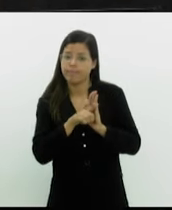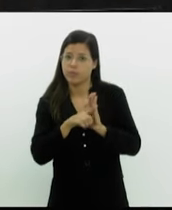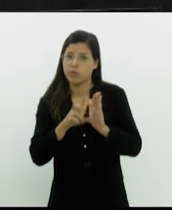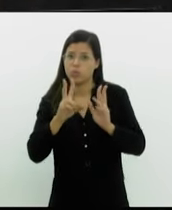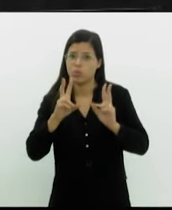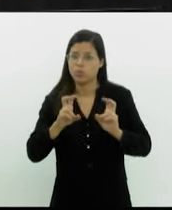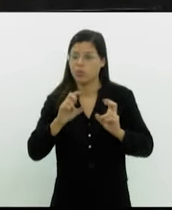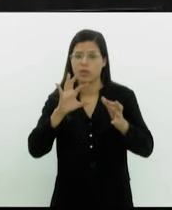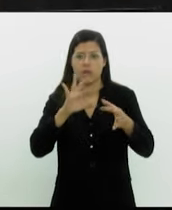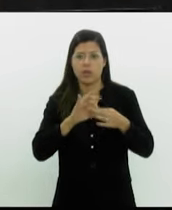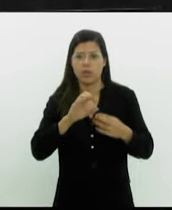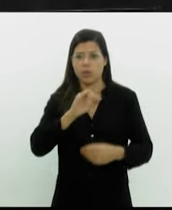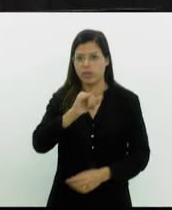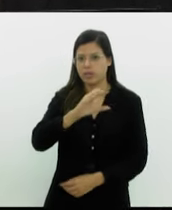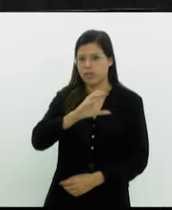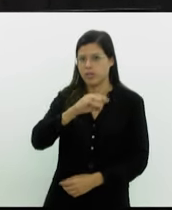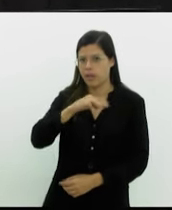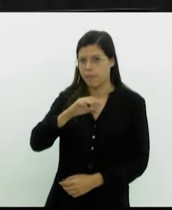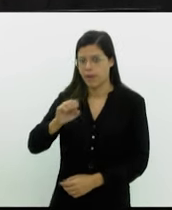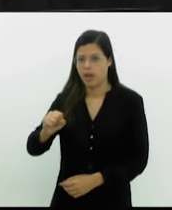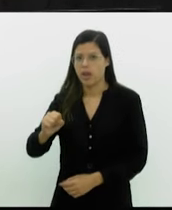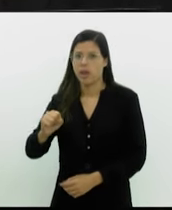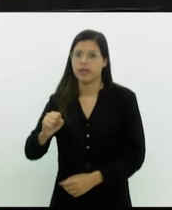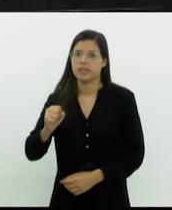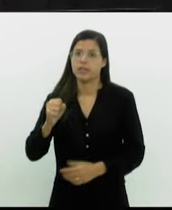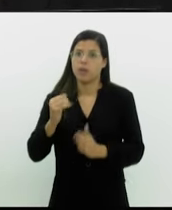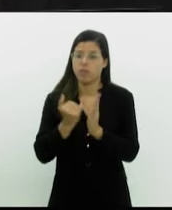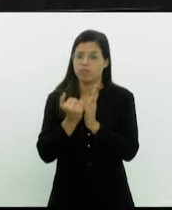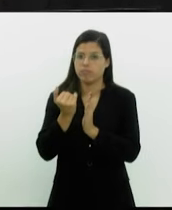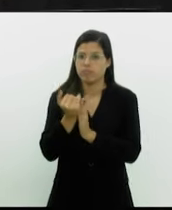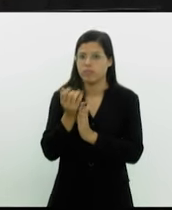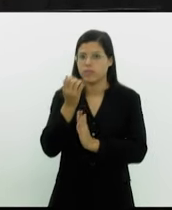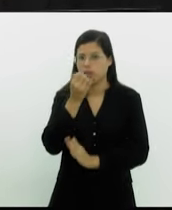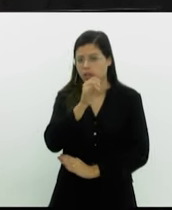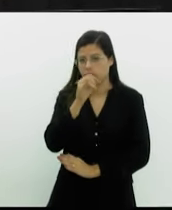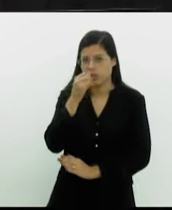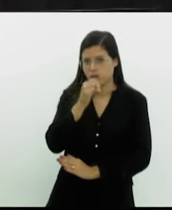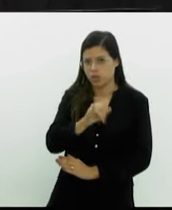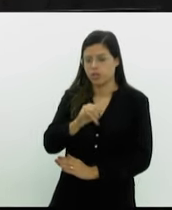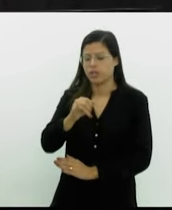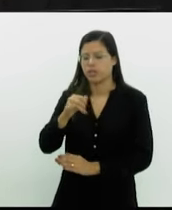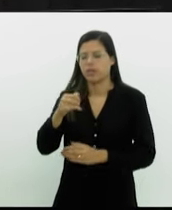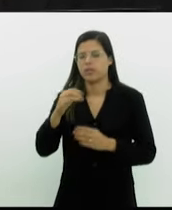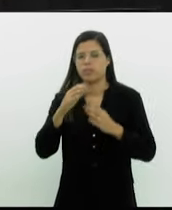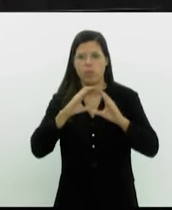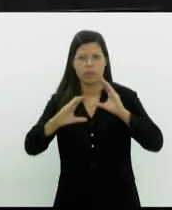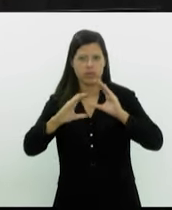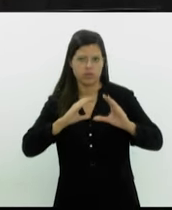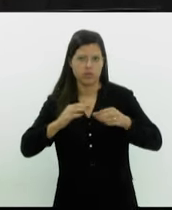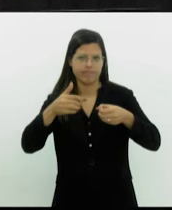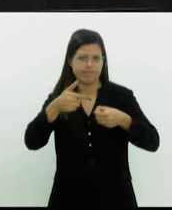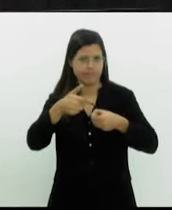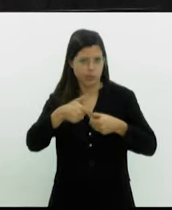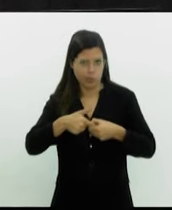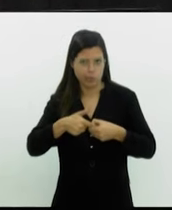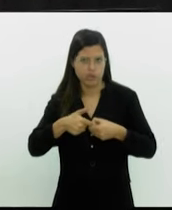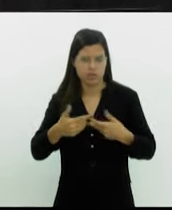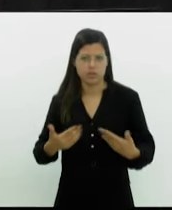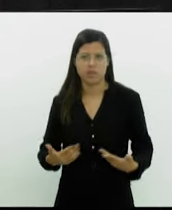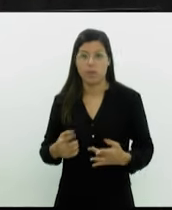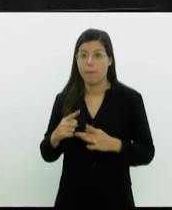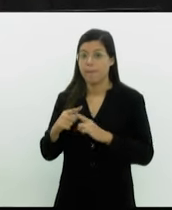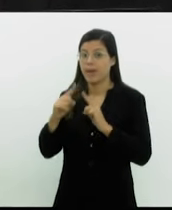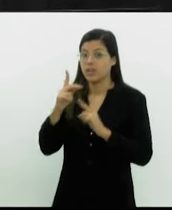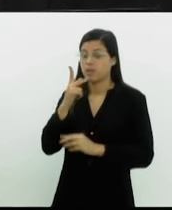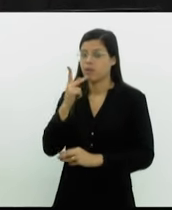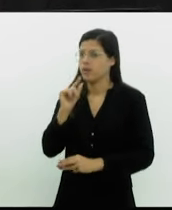nossas alíquotas de energia, telecomunicações e combustíveis. Não entra nisso, mas